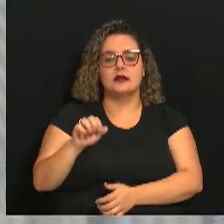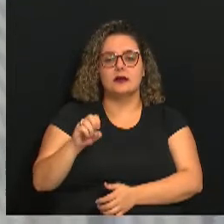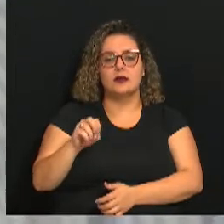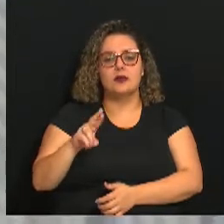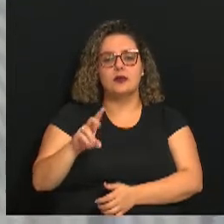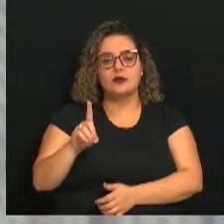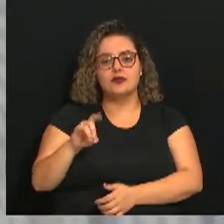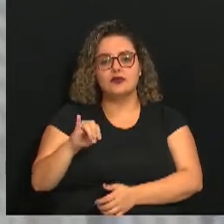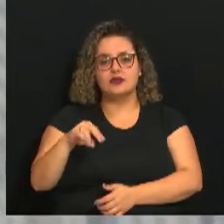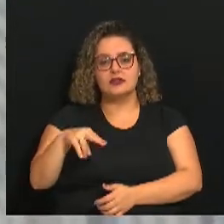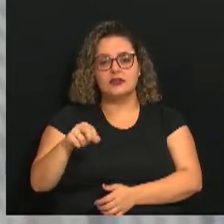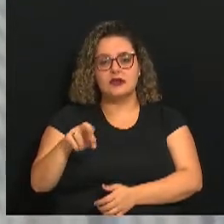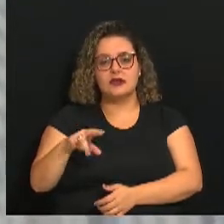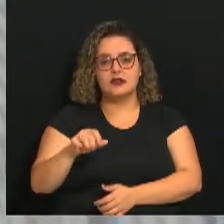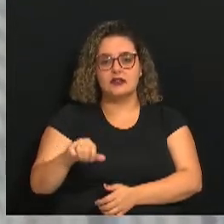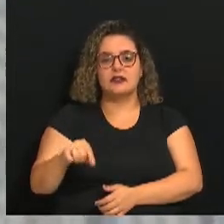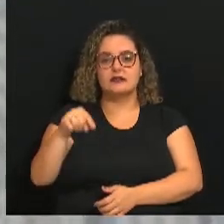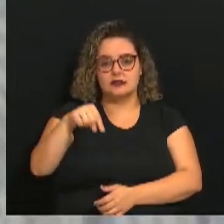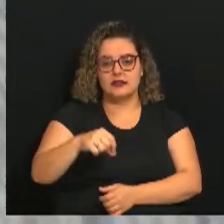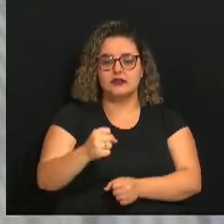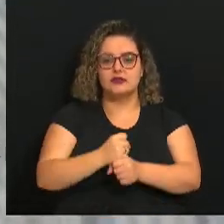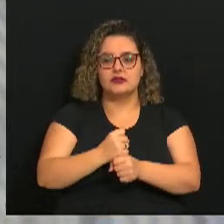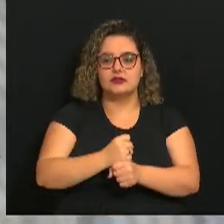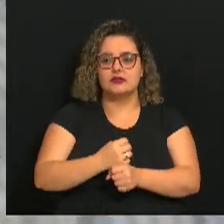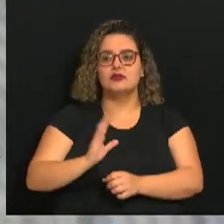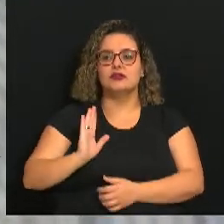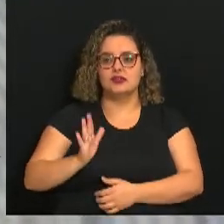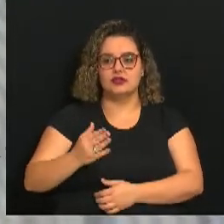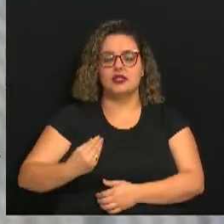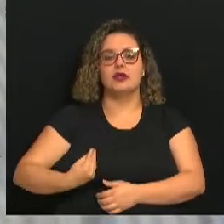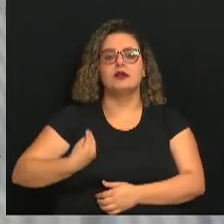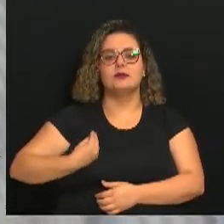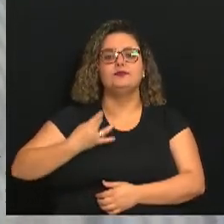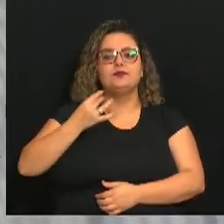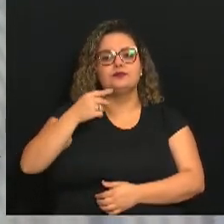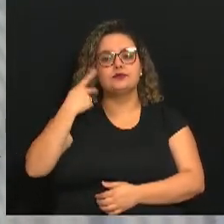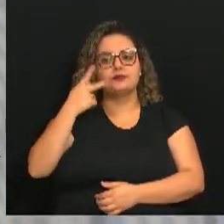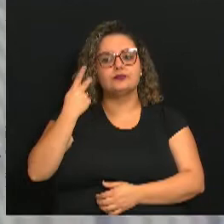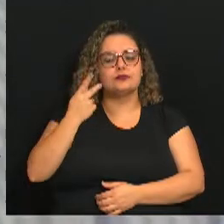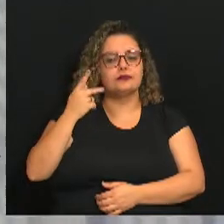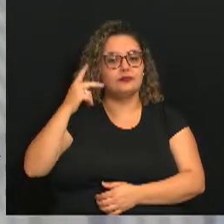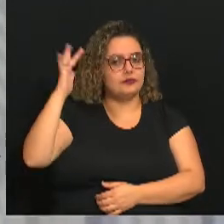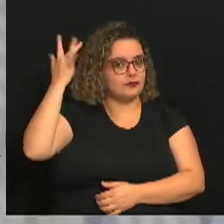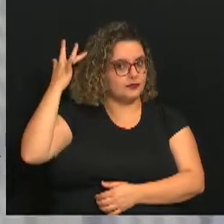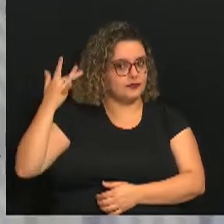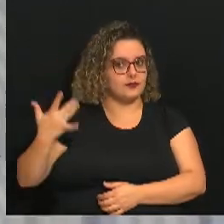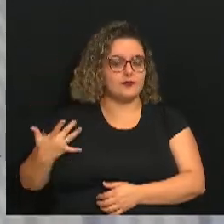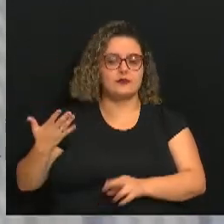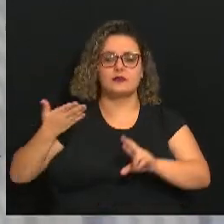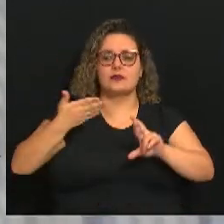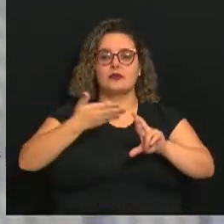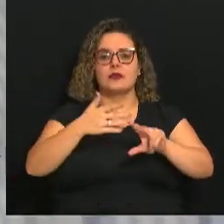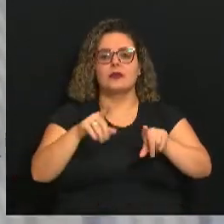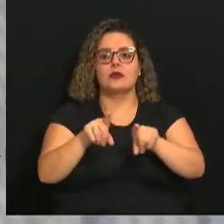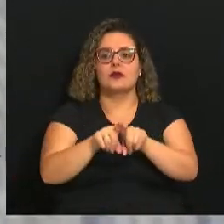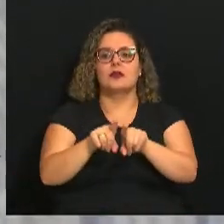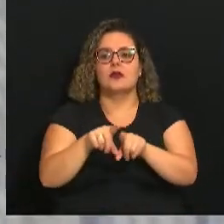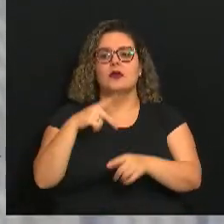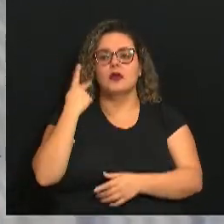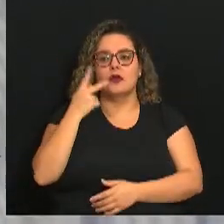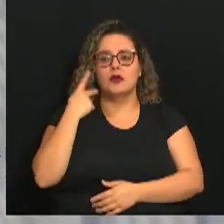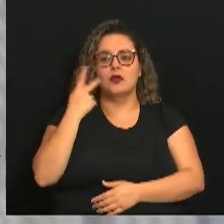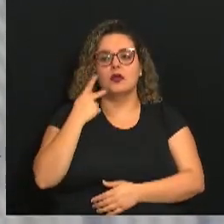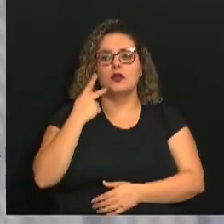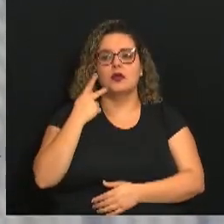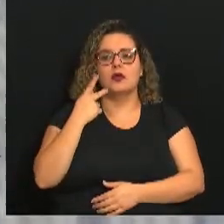estamos aqui com a presença da vereadora Guida Calisto, do PT, com a representação também do vereador, do mandato